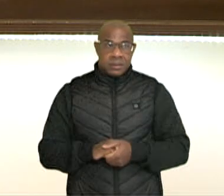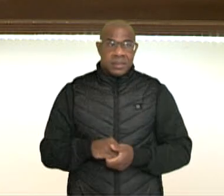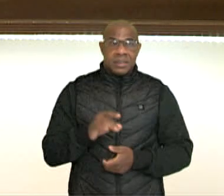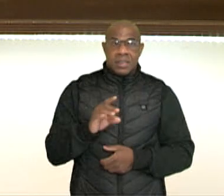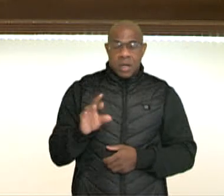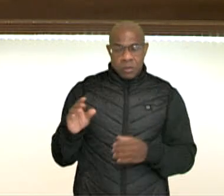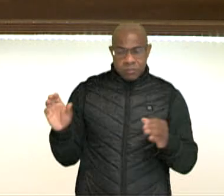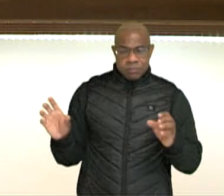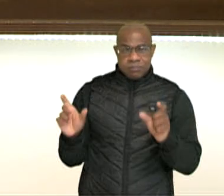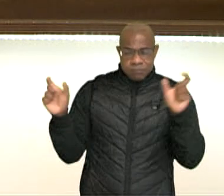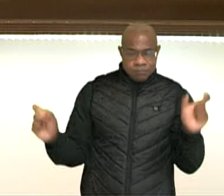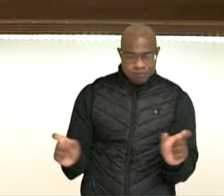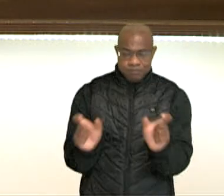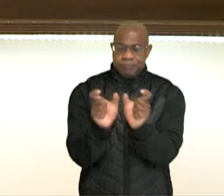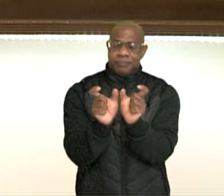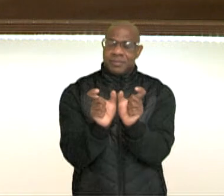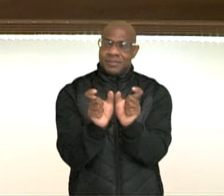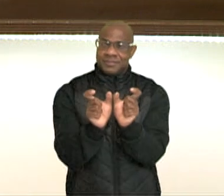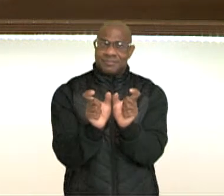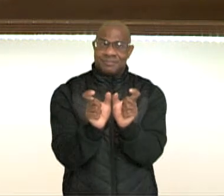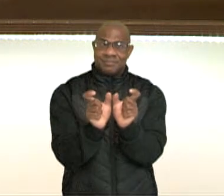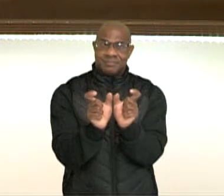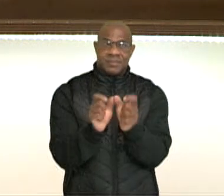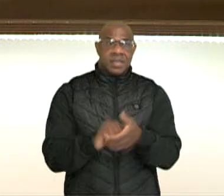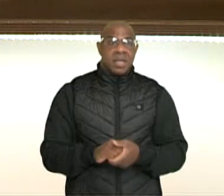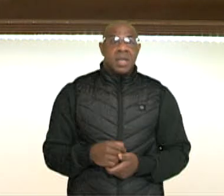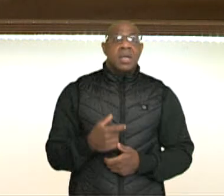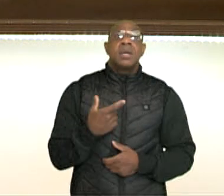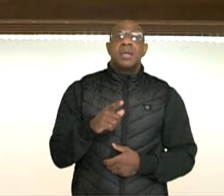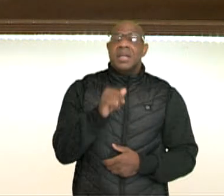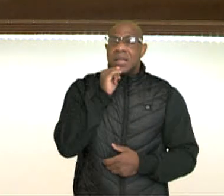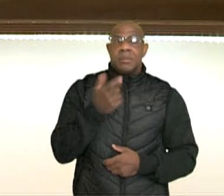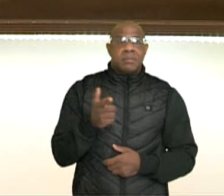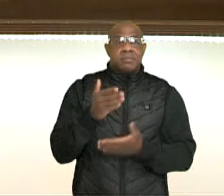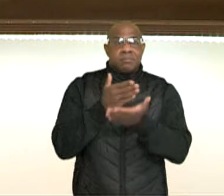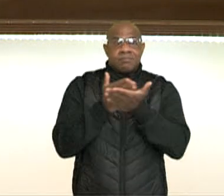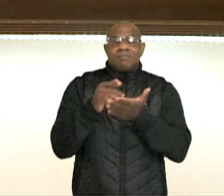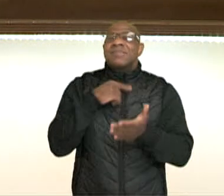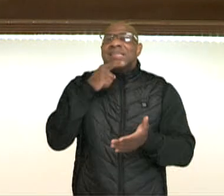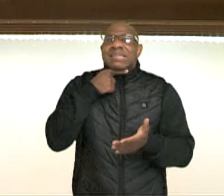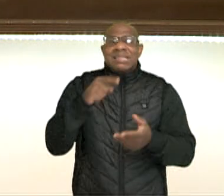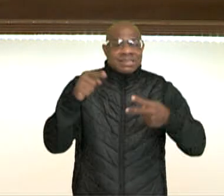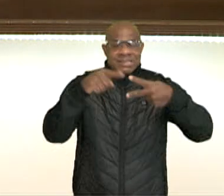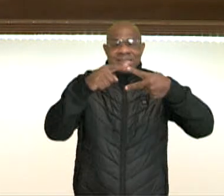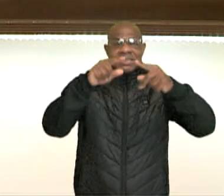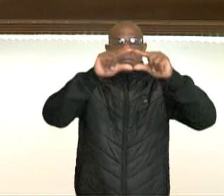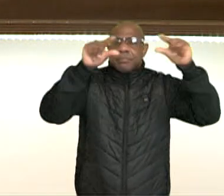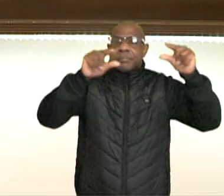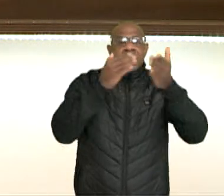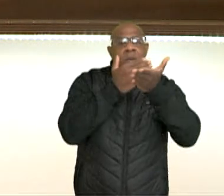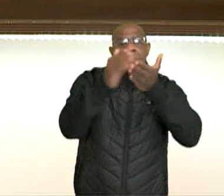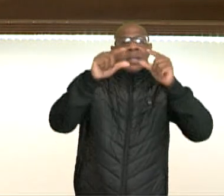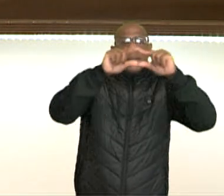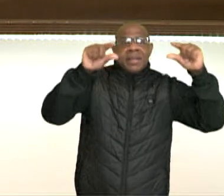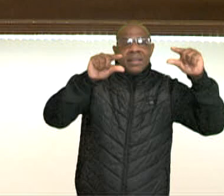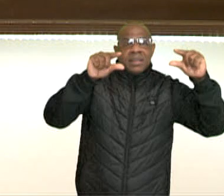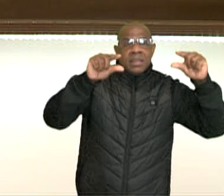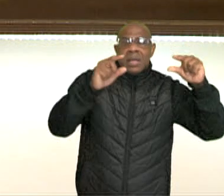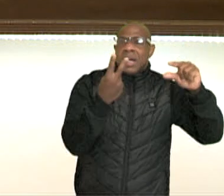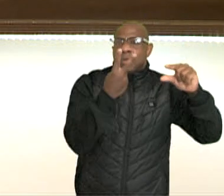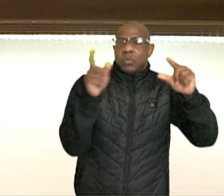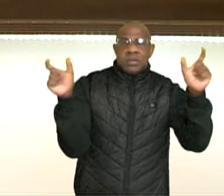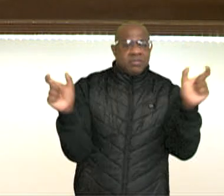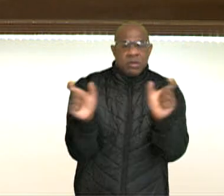colasse ali as duas orações, né? Na outra, ele não cola porque ele está no início. E aí, as duas orações ficariam